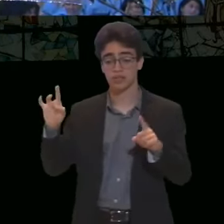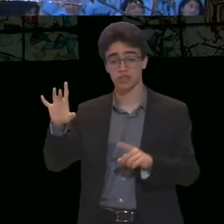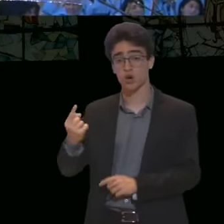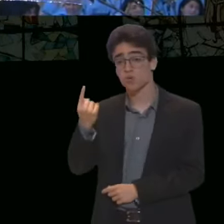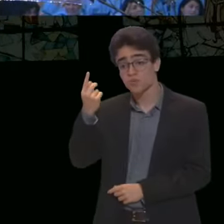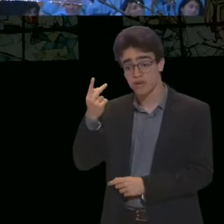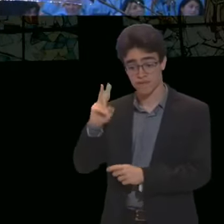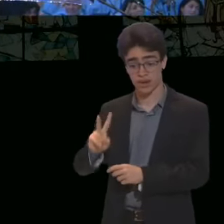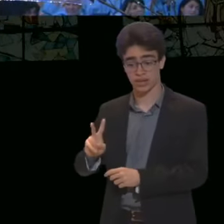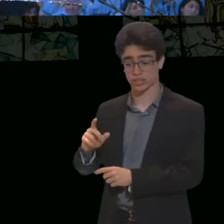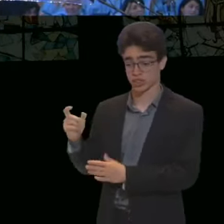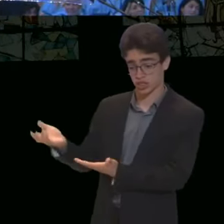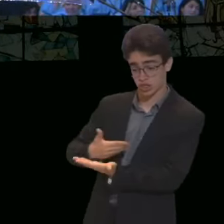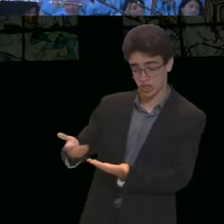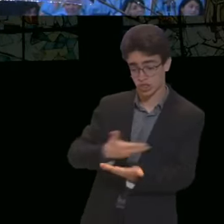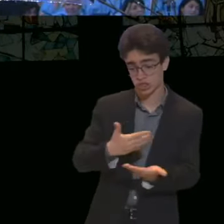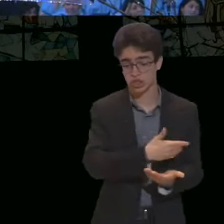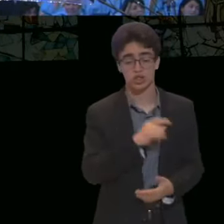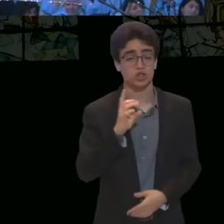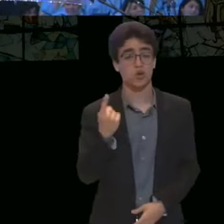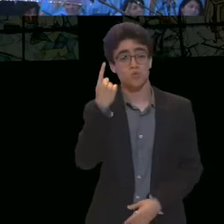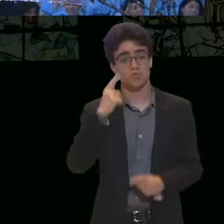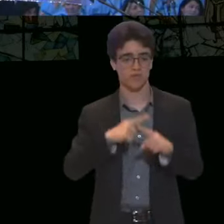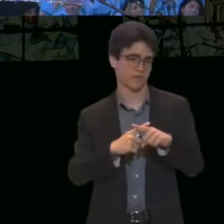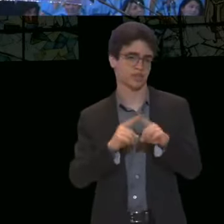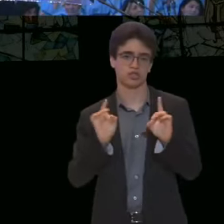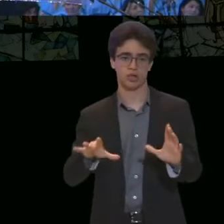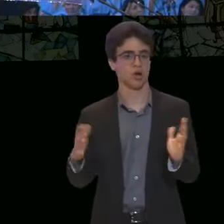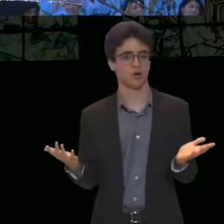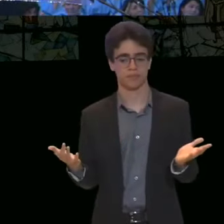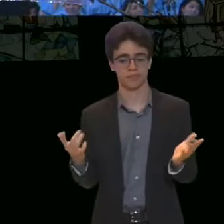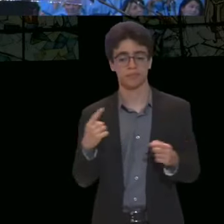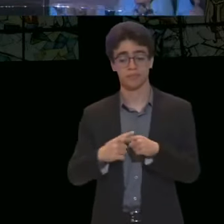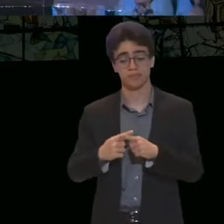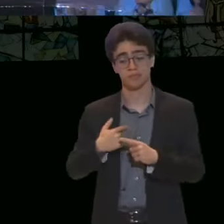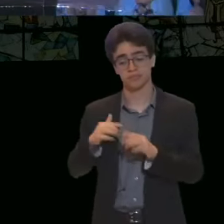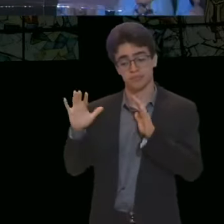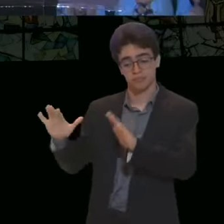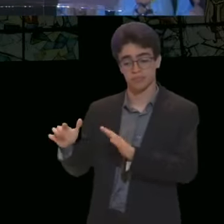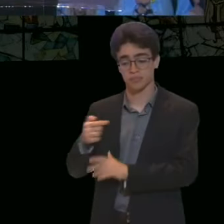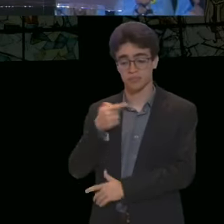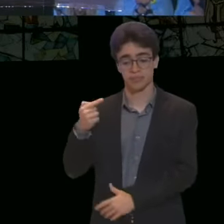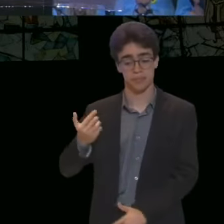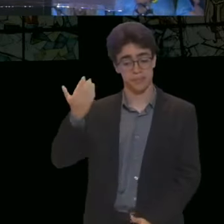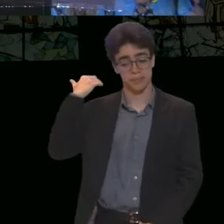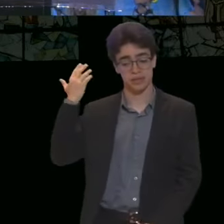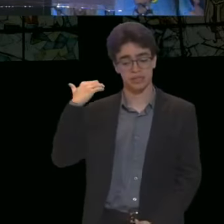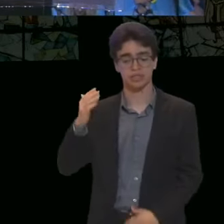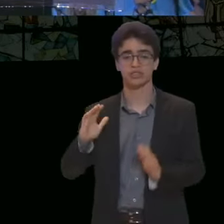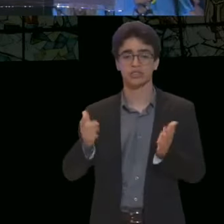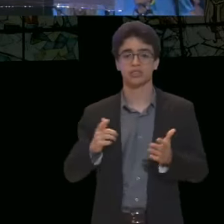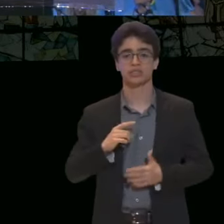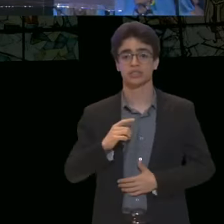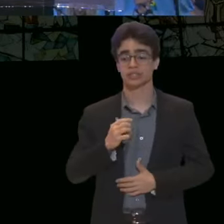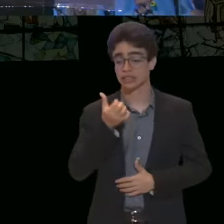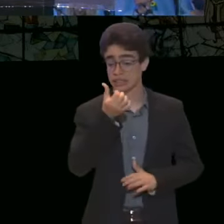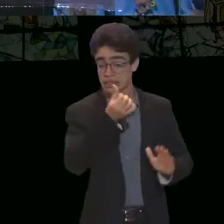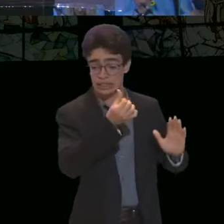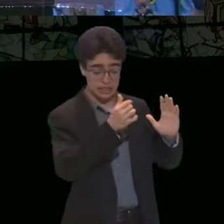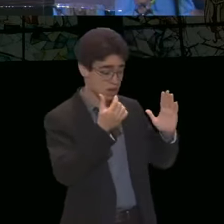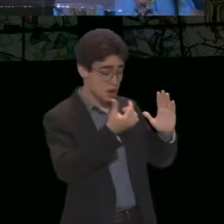por ano. Eles só plantam uma vez por ano também, porque eu estava lá semana retrasada, estava 6 abaixo de zero. O que é